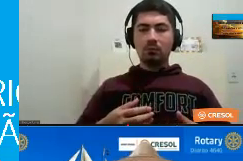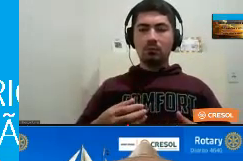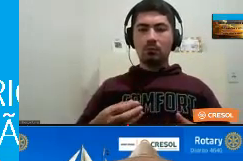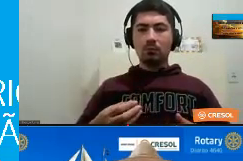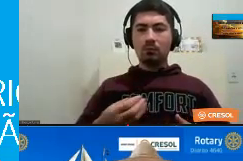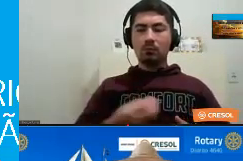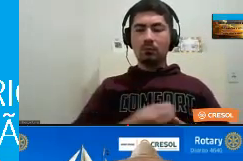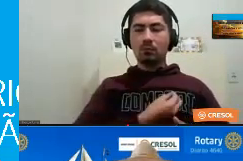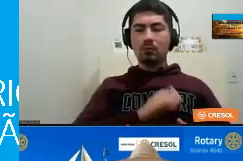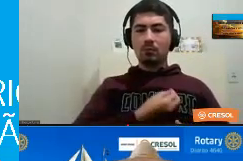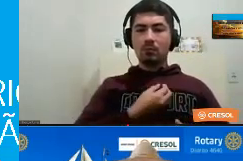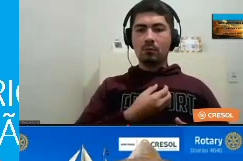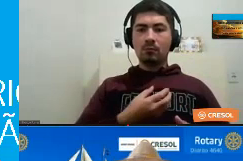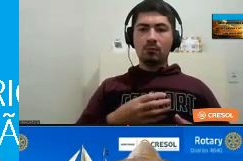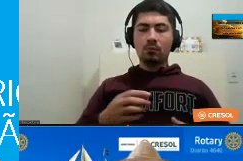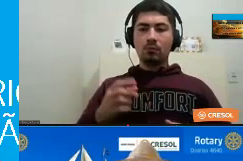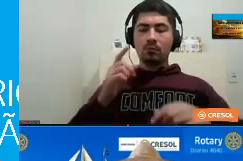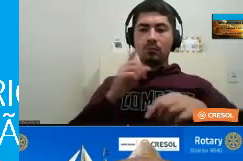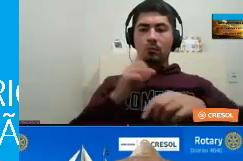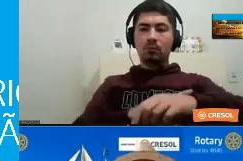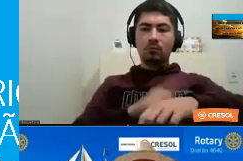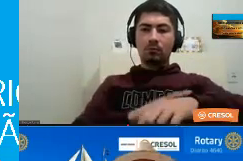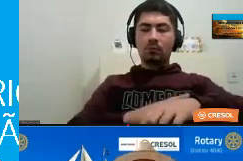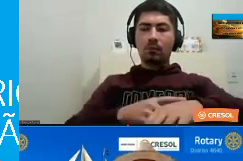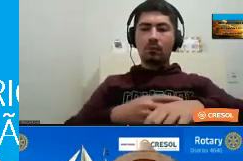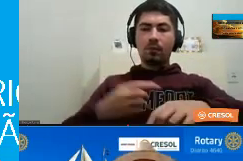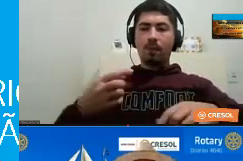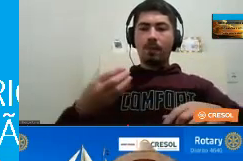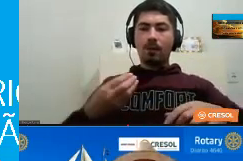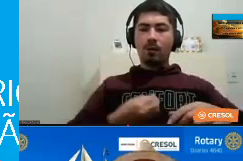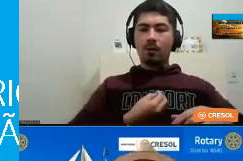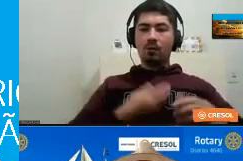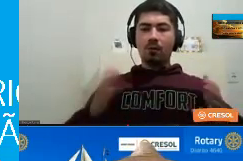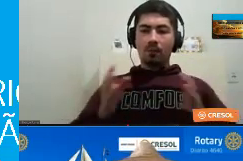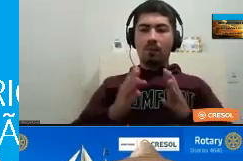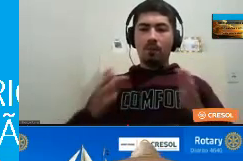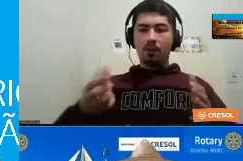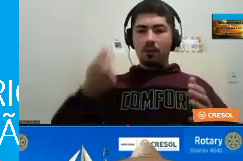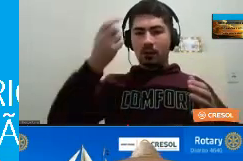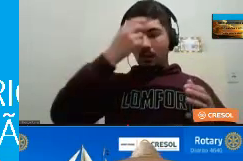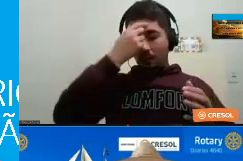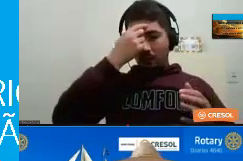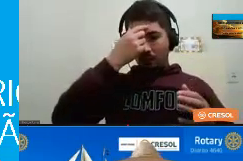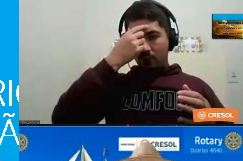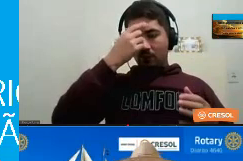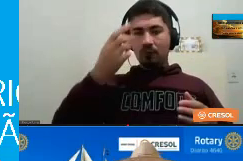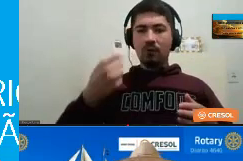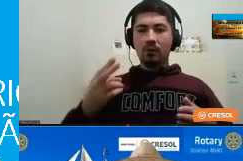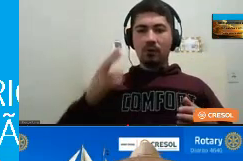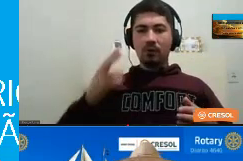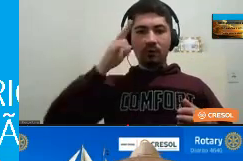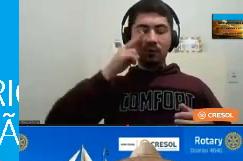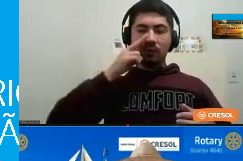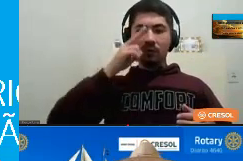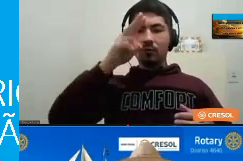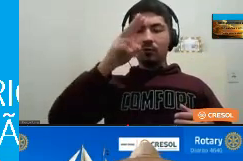momento que marca a nossa vida, que nunca viveu, que quem nunca viveu isso? Pergunto, será